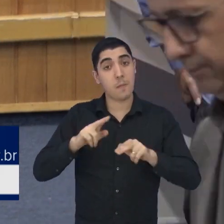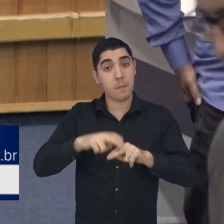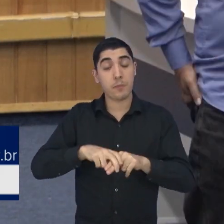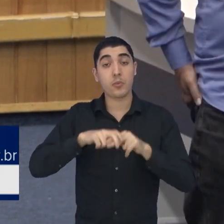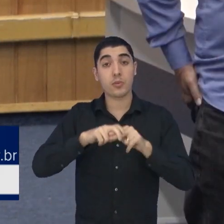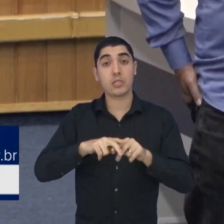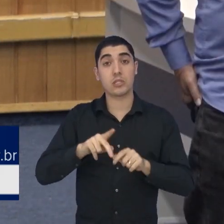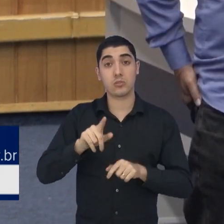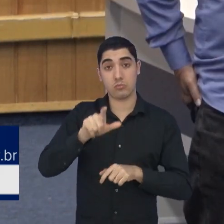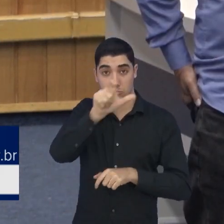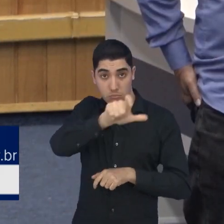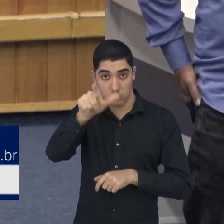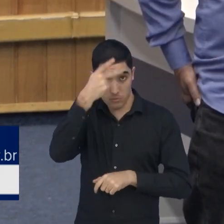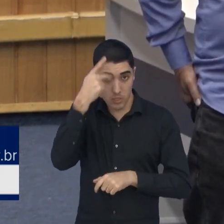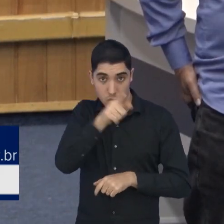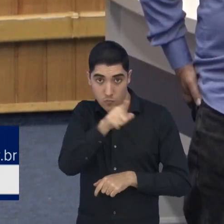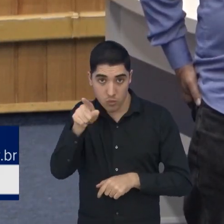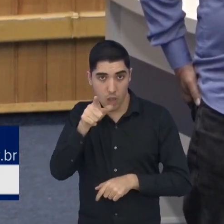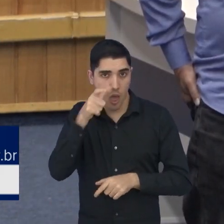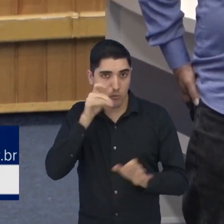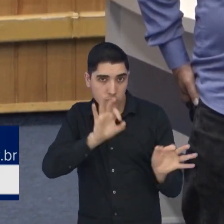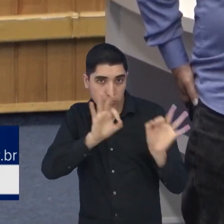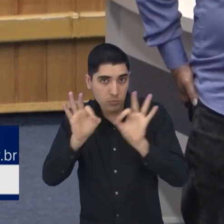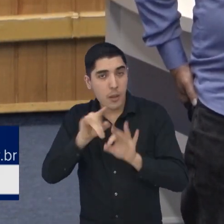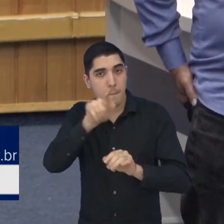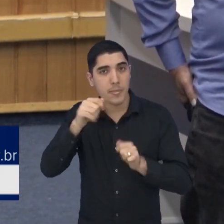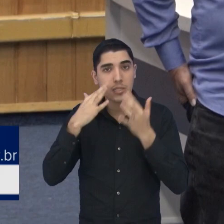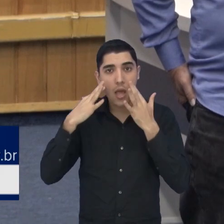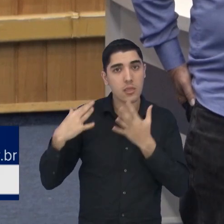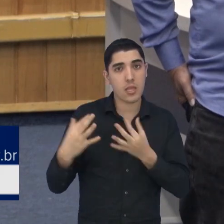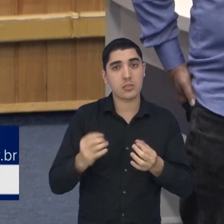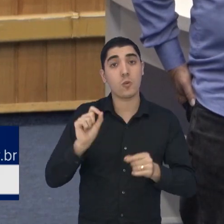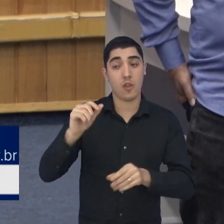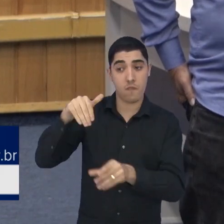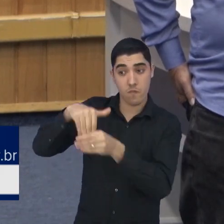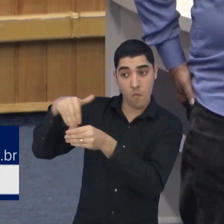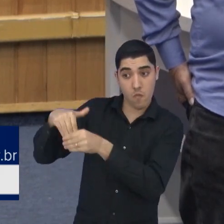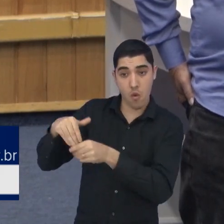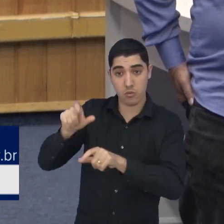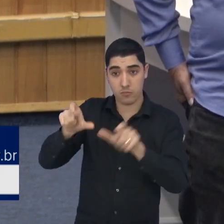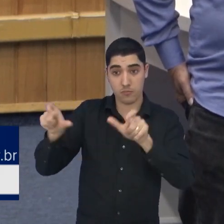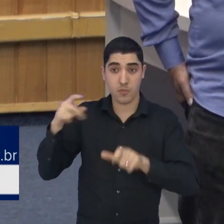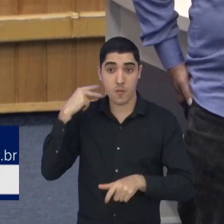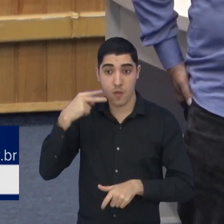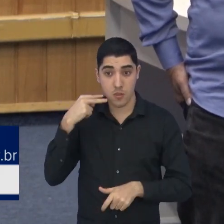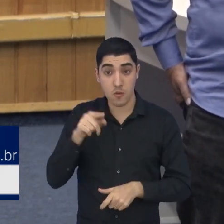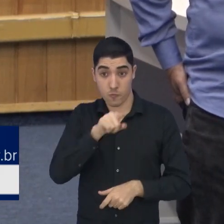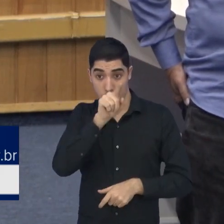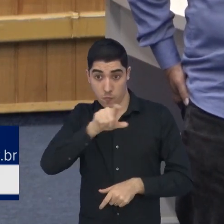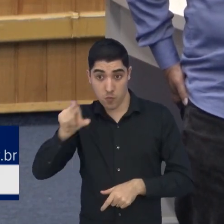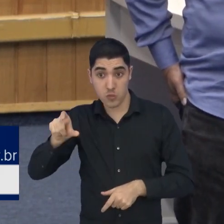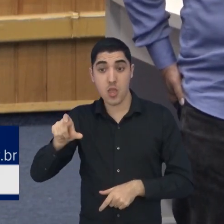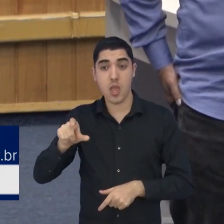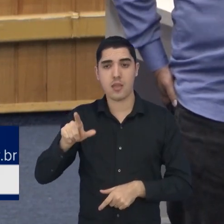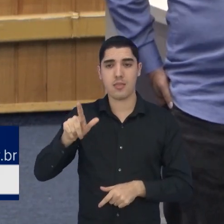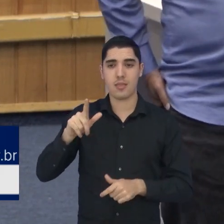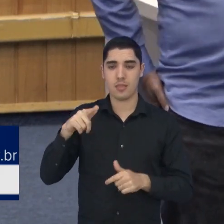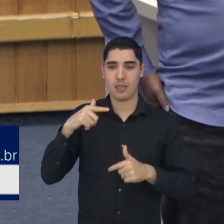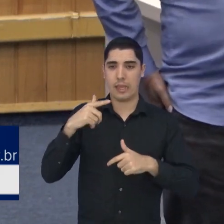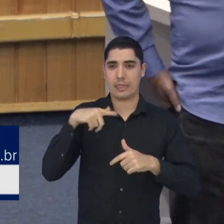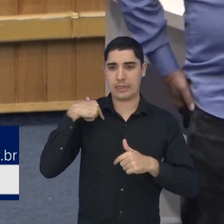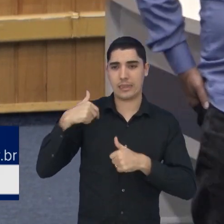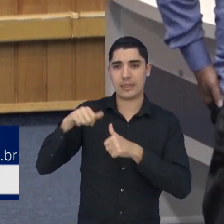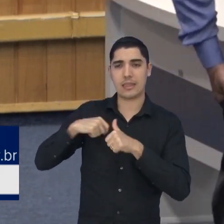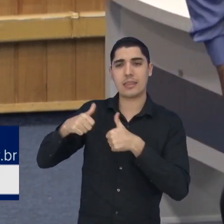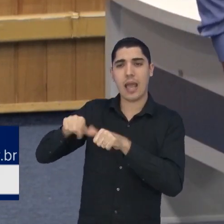acompanham que prestassem mais atenção aqui no voto de nós vereadores, vocês que vão estar aqui no ponto de ônibus 6 horas da